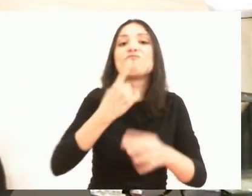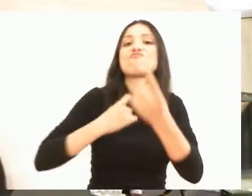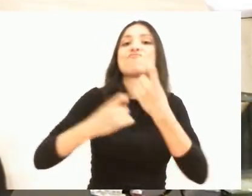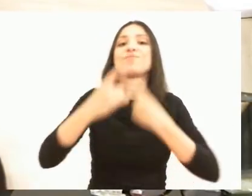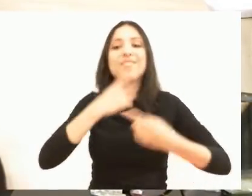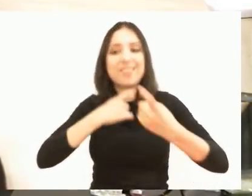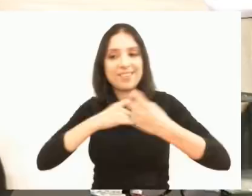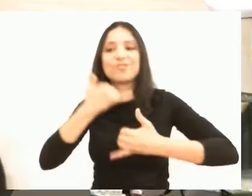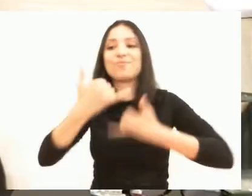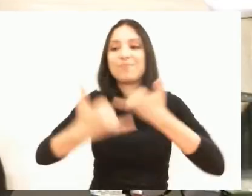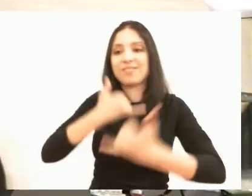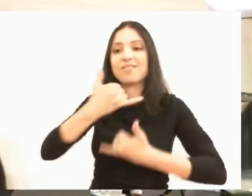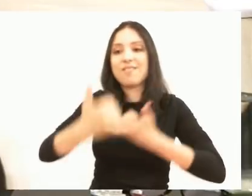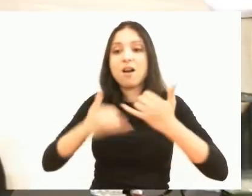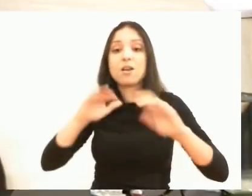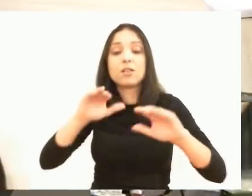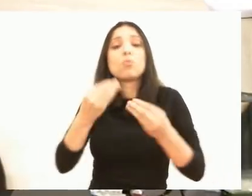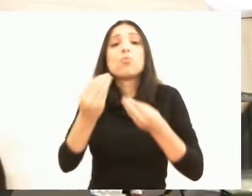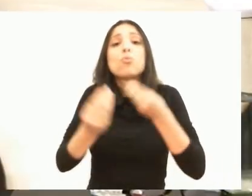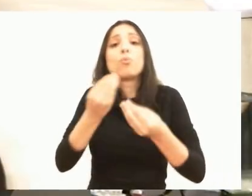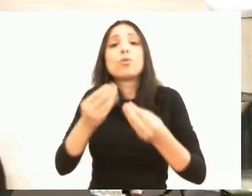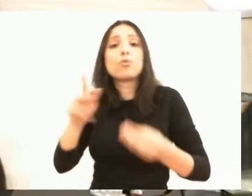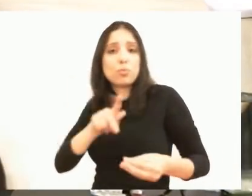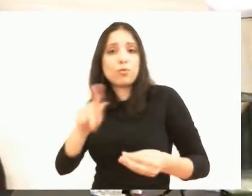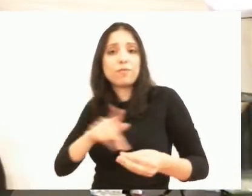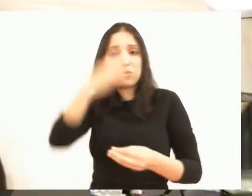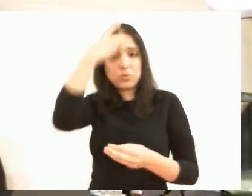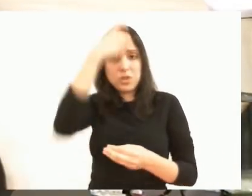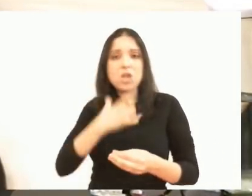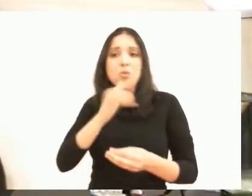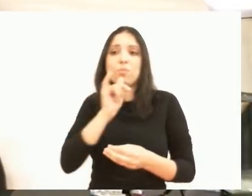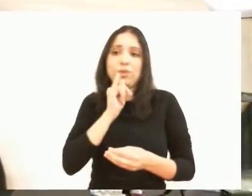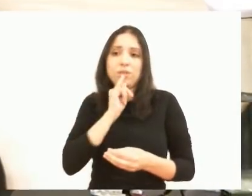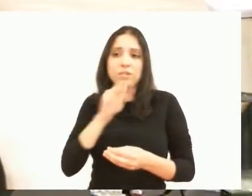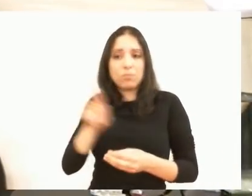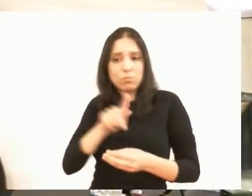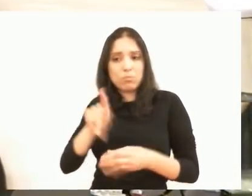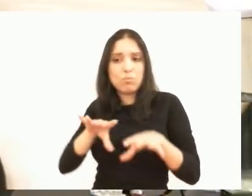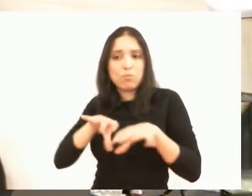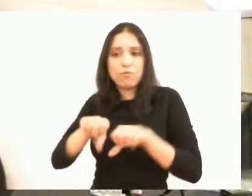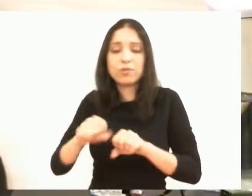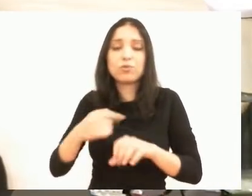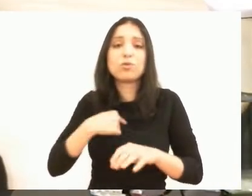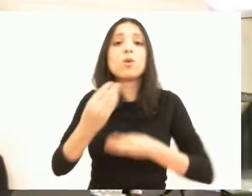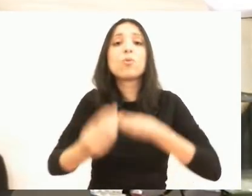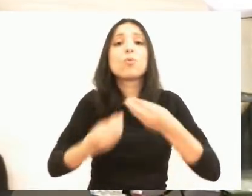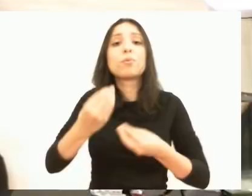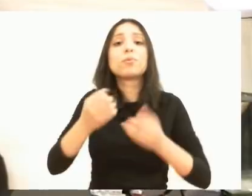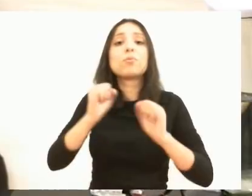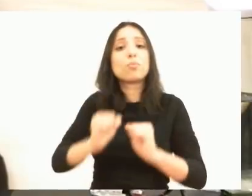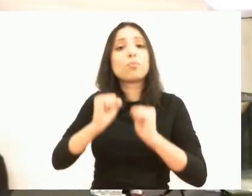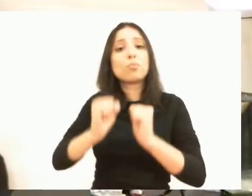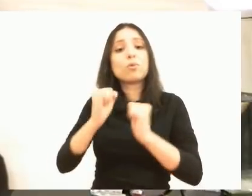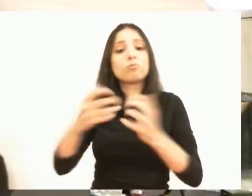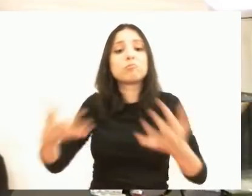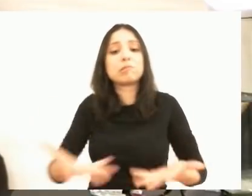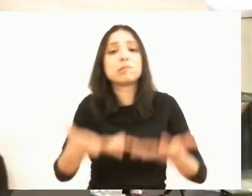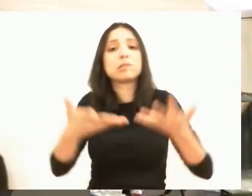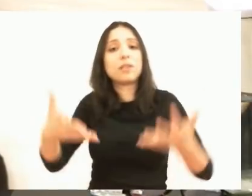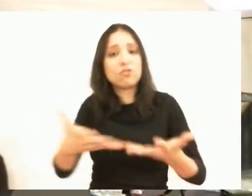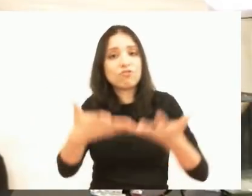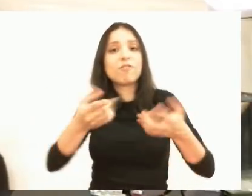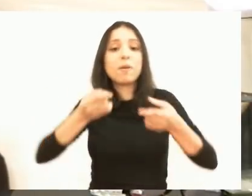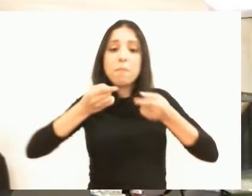então como que o professor não é eu no caso professora posso provocar essa